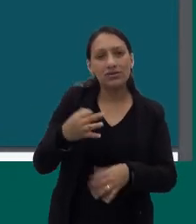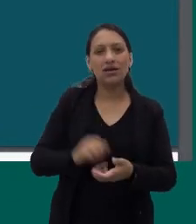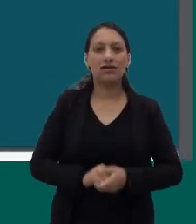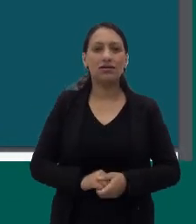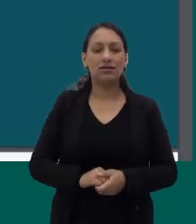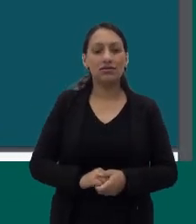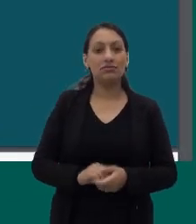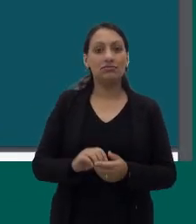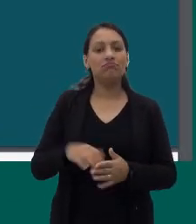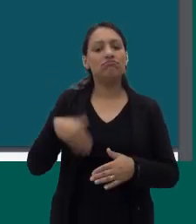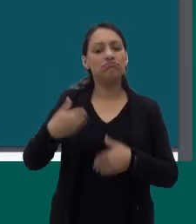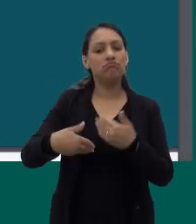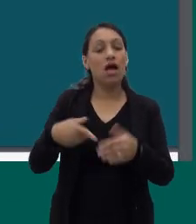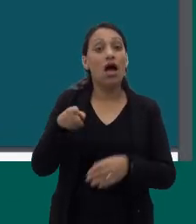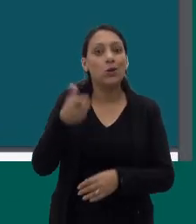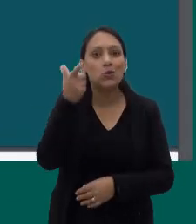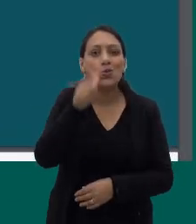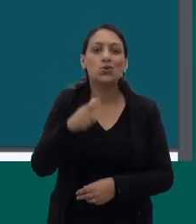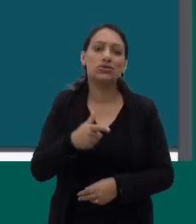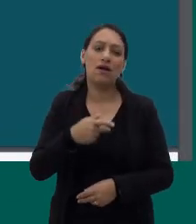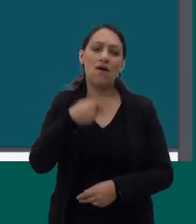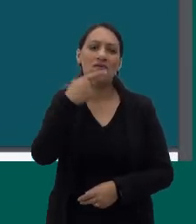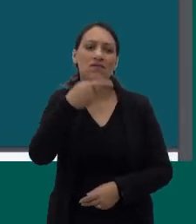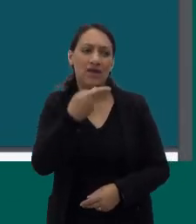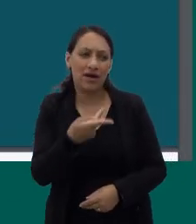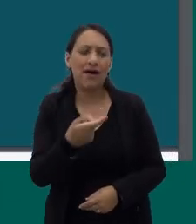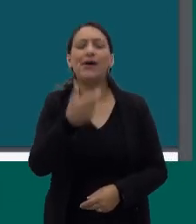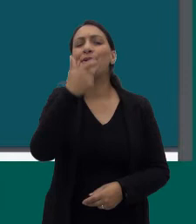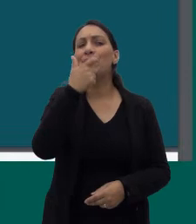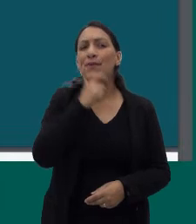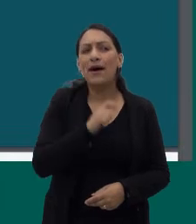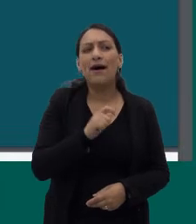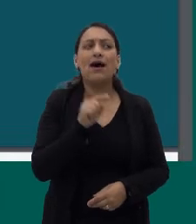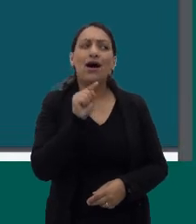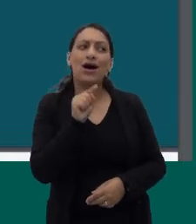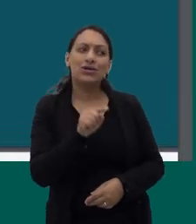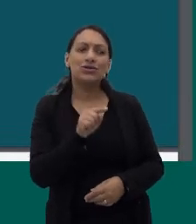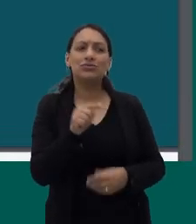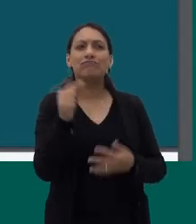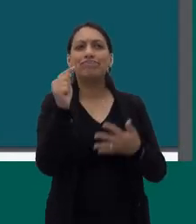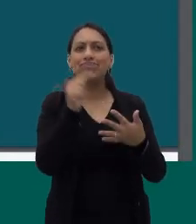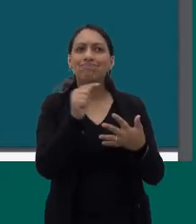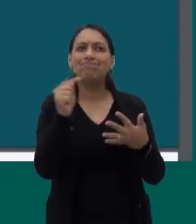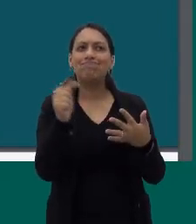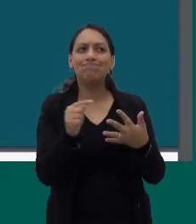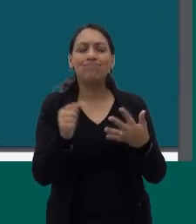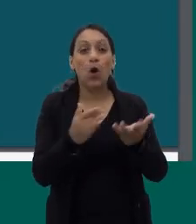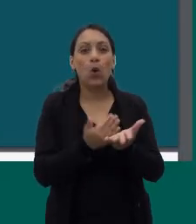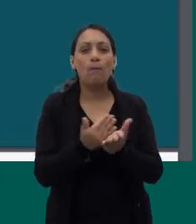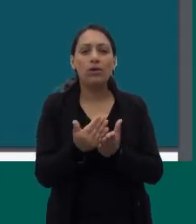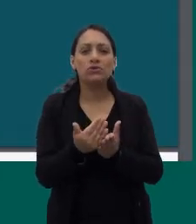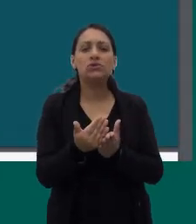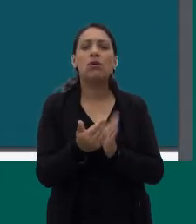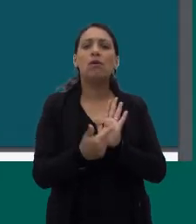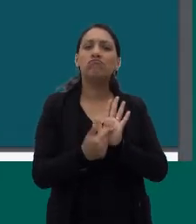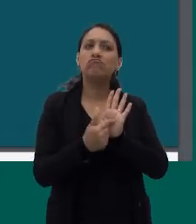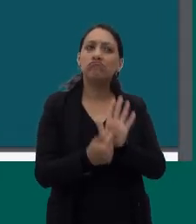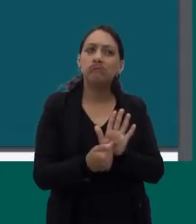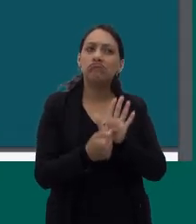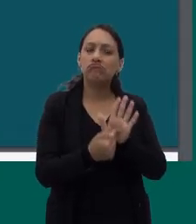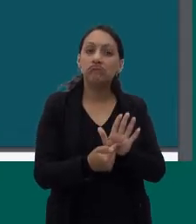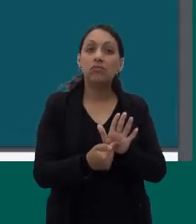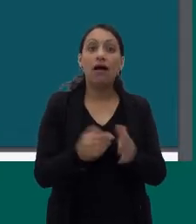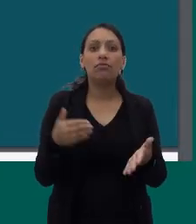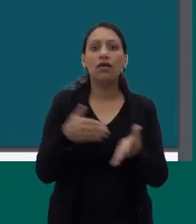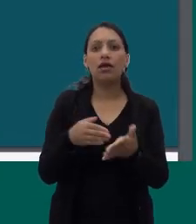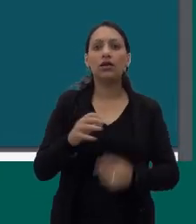pôr em palavras. Conseguiu dizer, não, mas eu acho que é assim, eu acho que é aquilo. E começou a pôr até que no final do